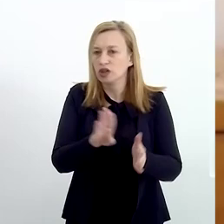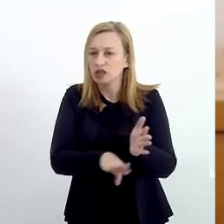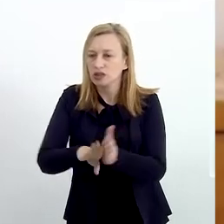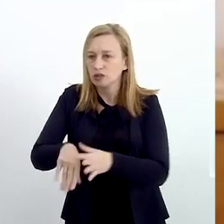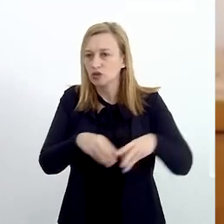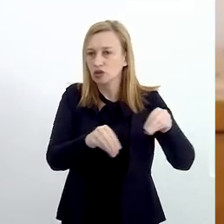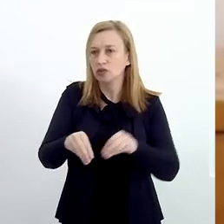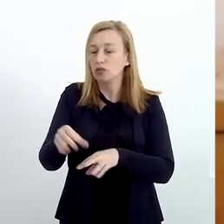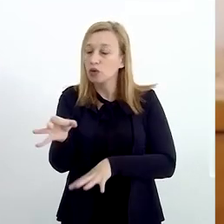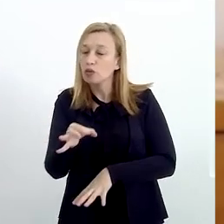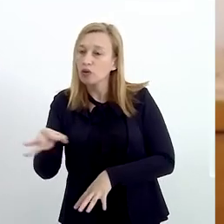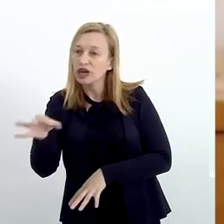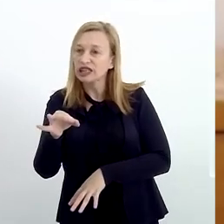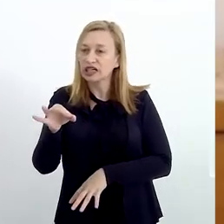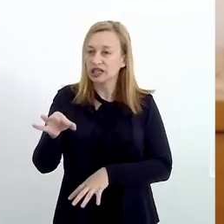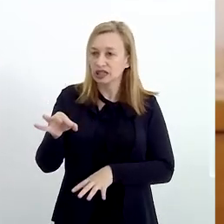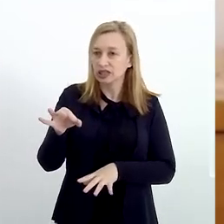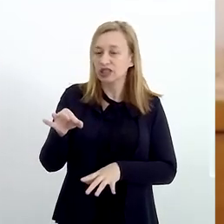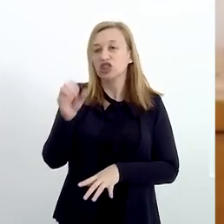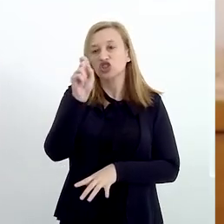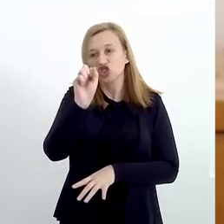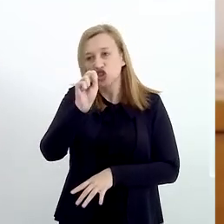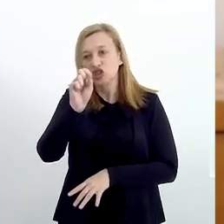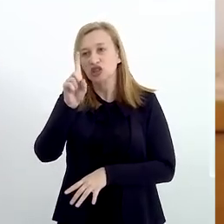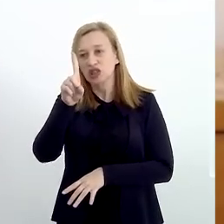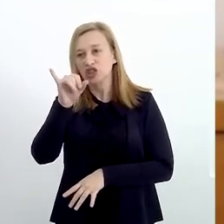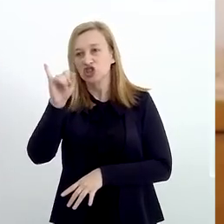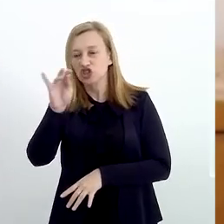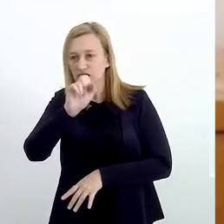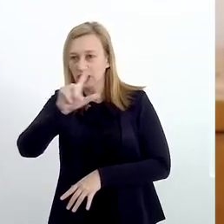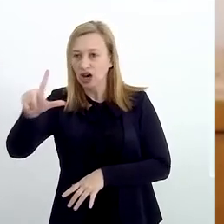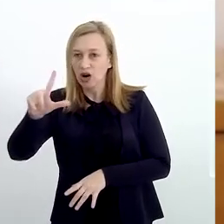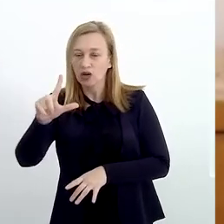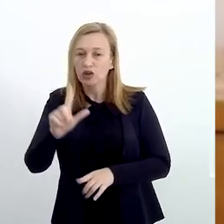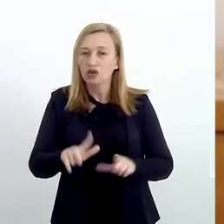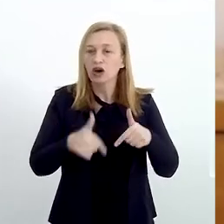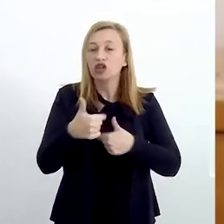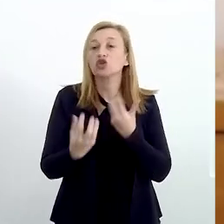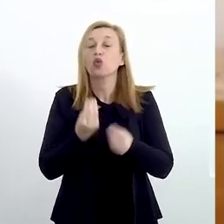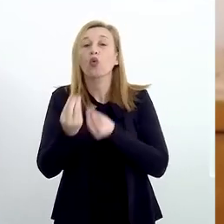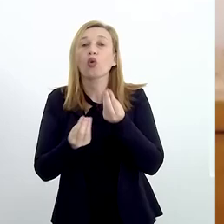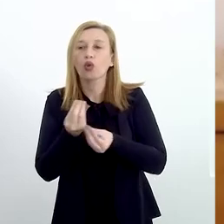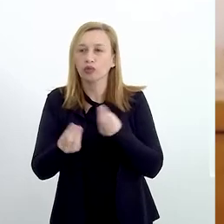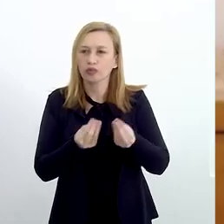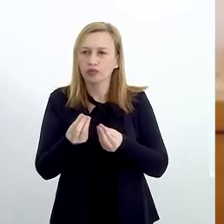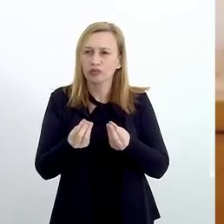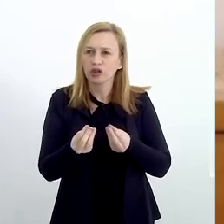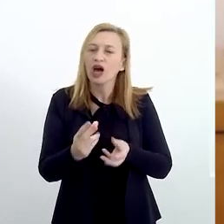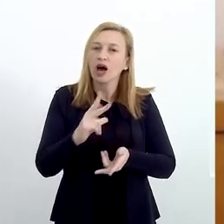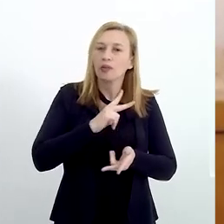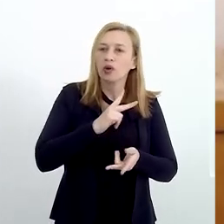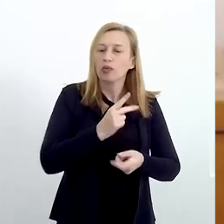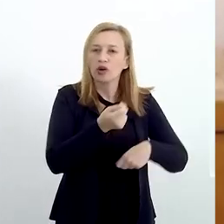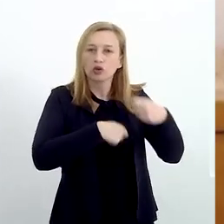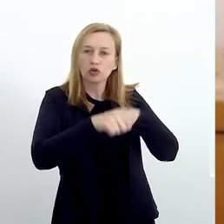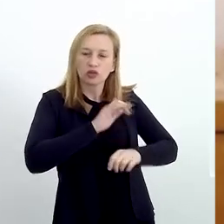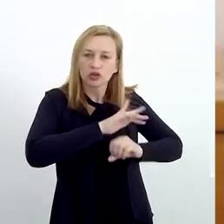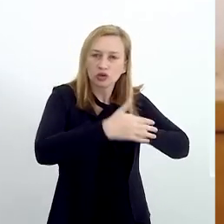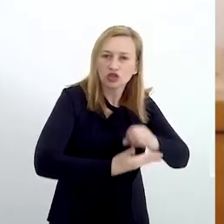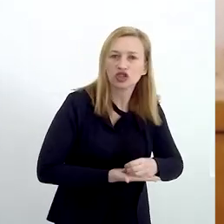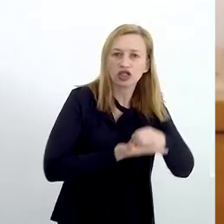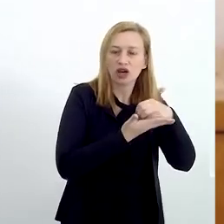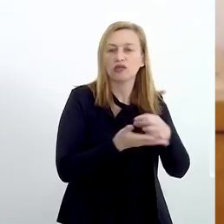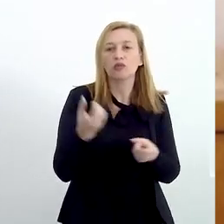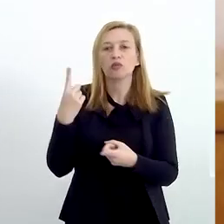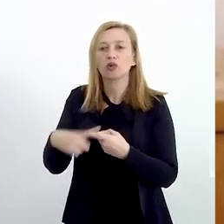moeda digital essa moeda digital ela funciona é uma mola propulsora da própria economia sustentável